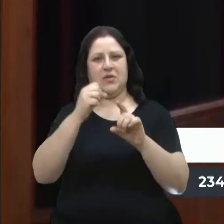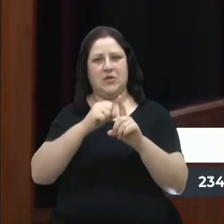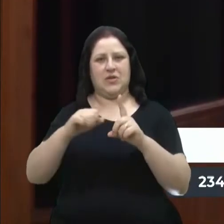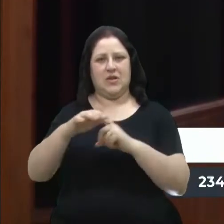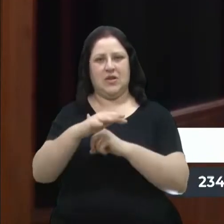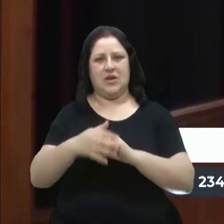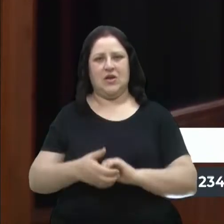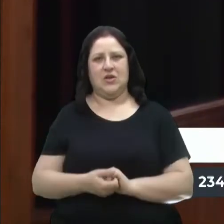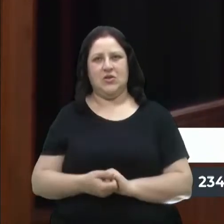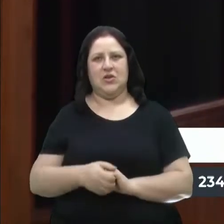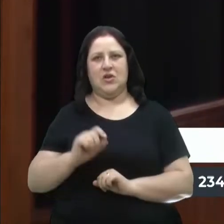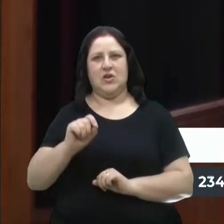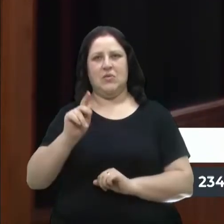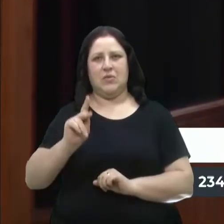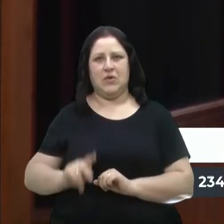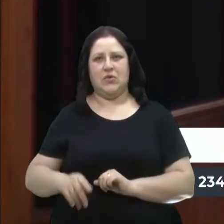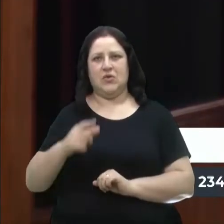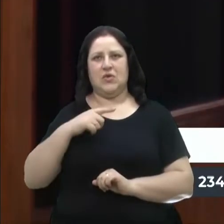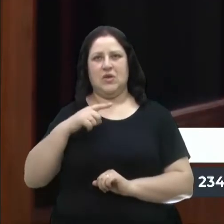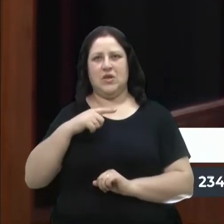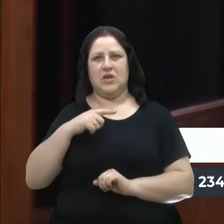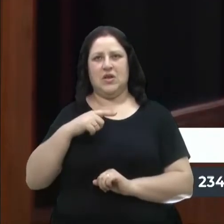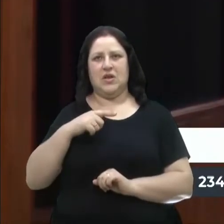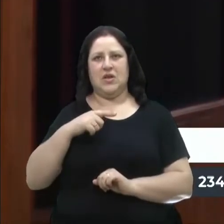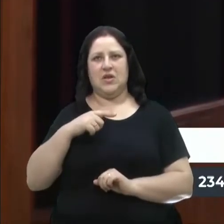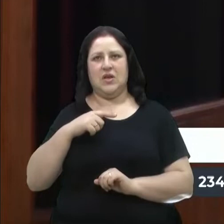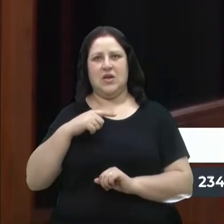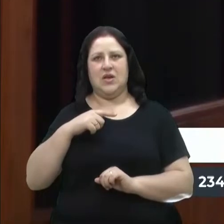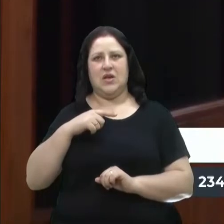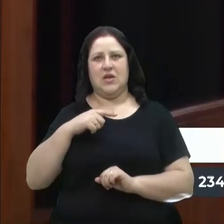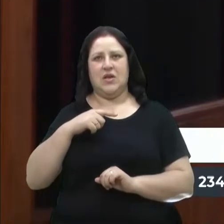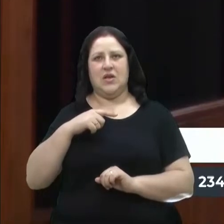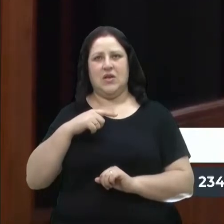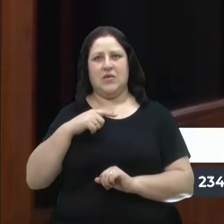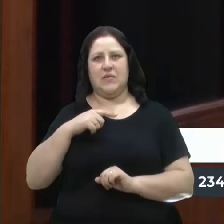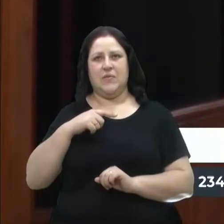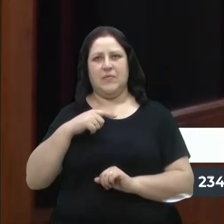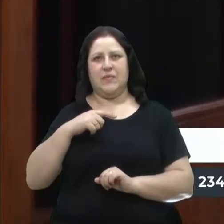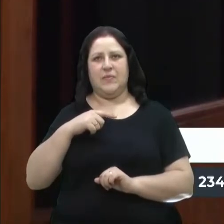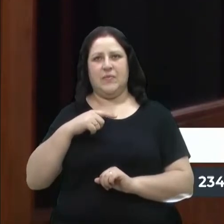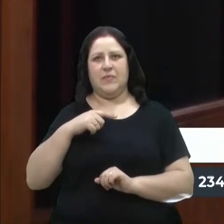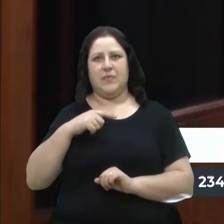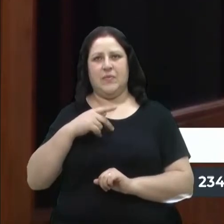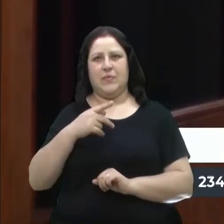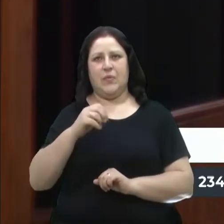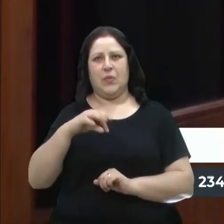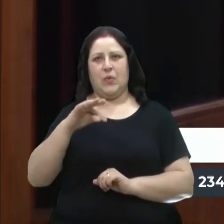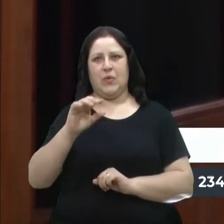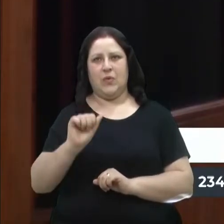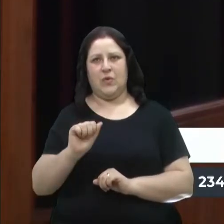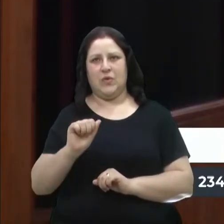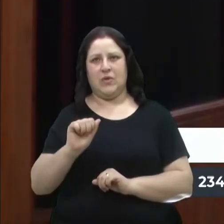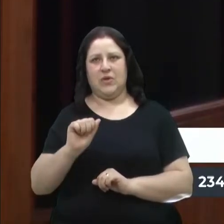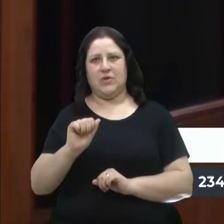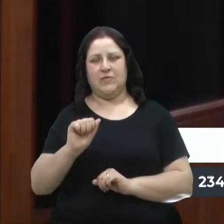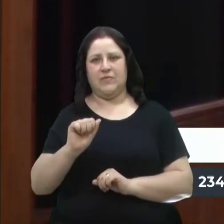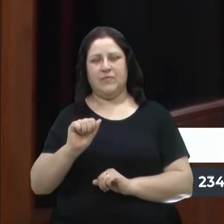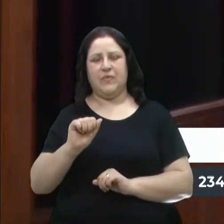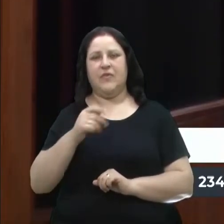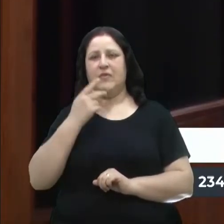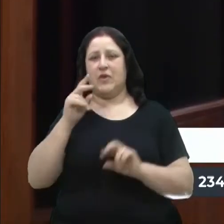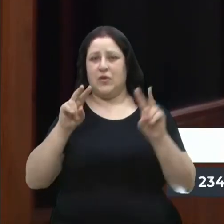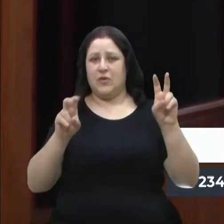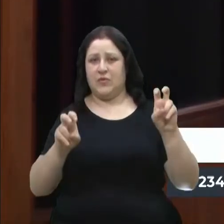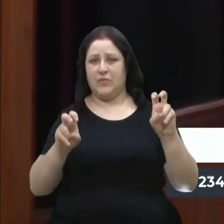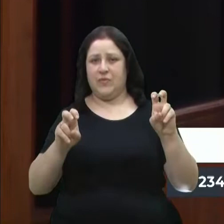quem está na ponta da garantia do direito elementar do acesso à educação nos disse Darcy Ribeiro a crise na